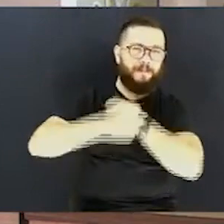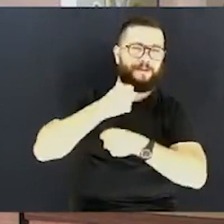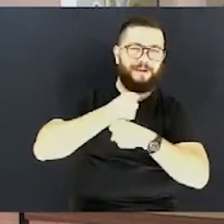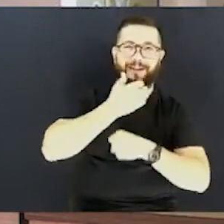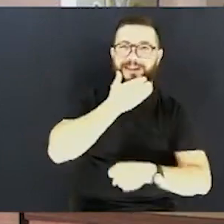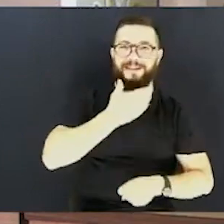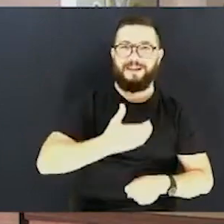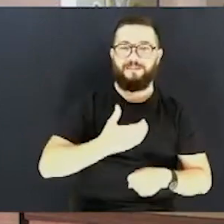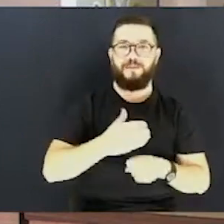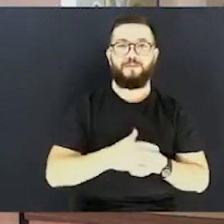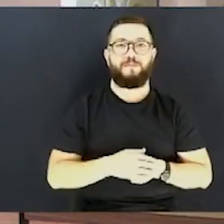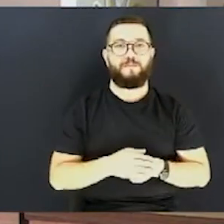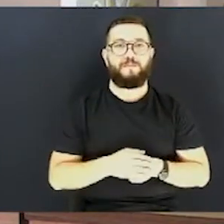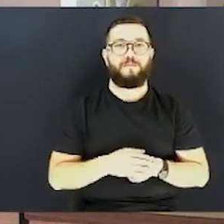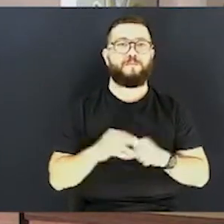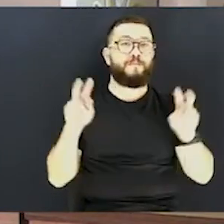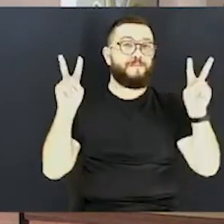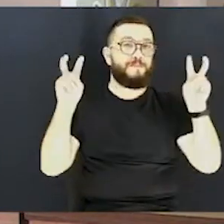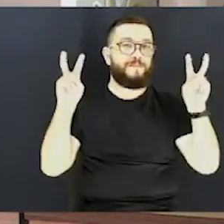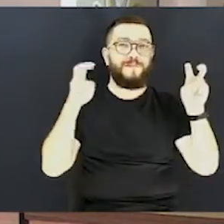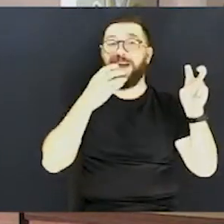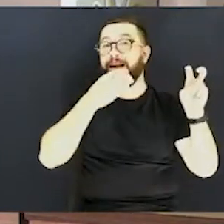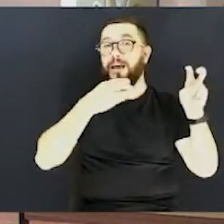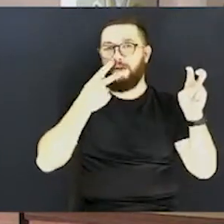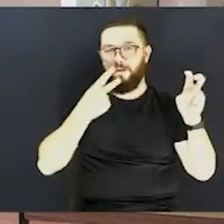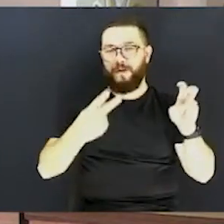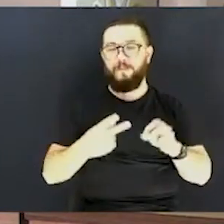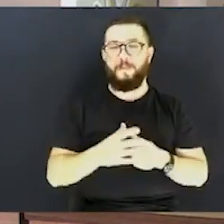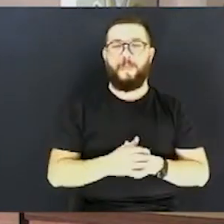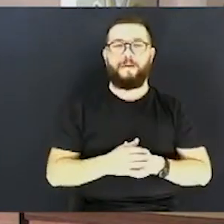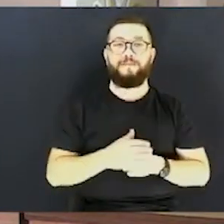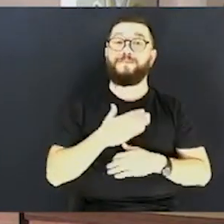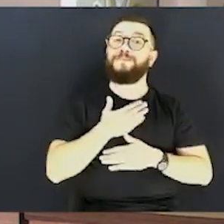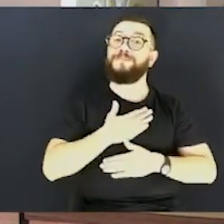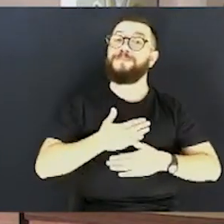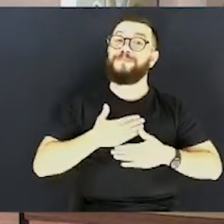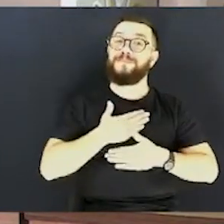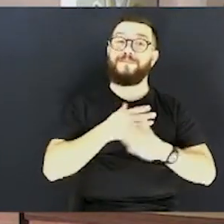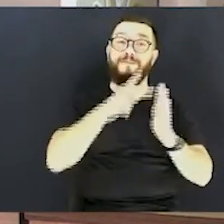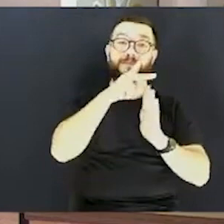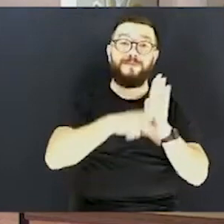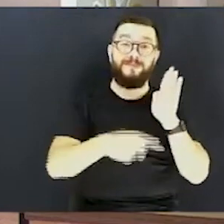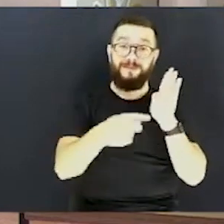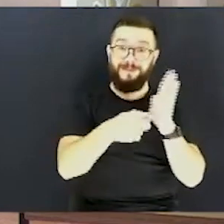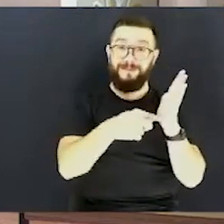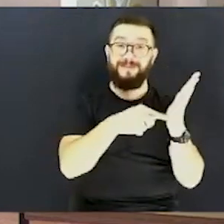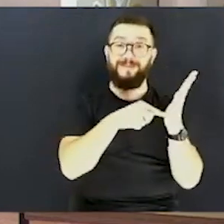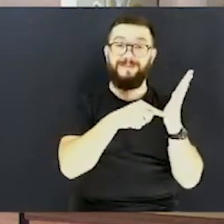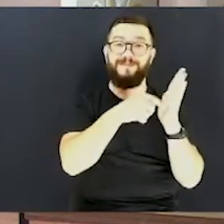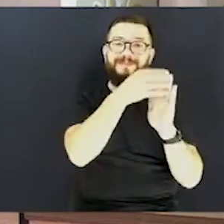abro aspas, com imensa alegria, recebemos esse plano, com seus princípios,